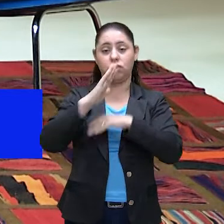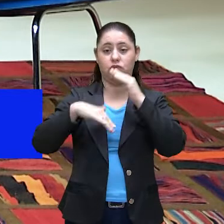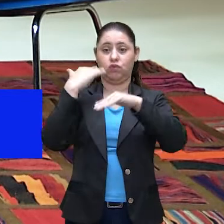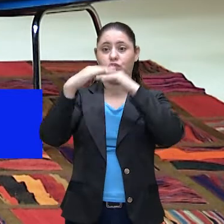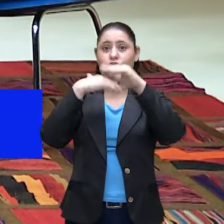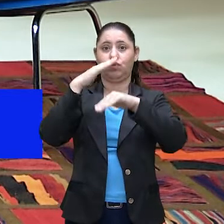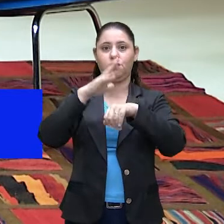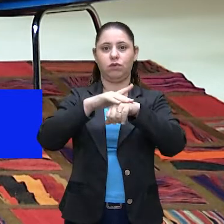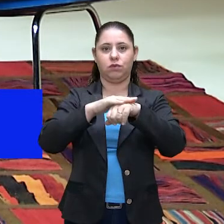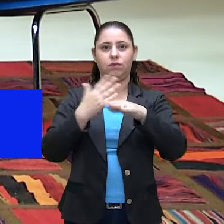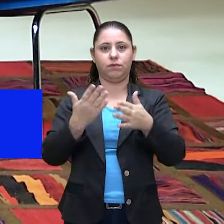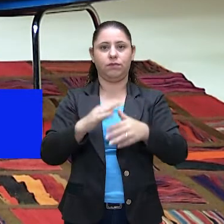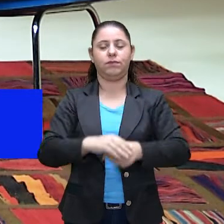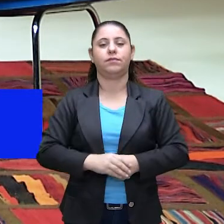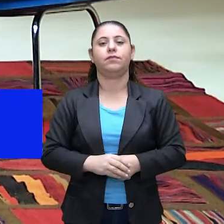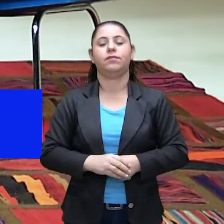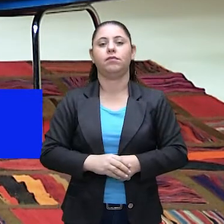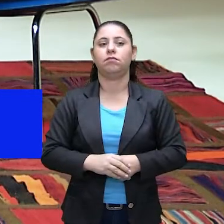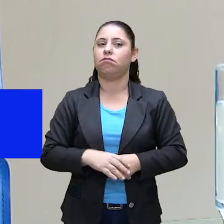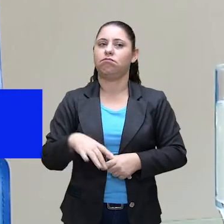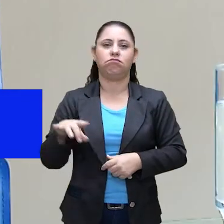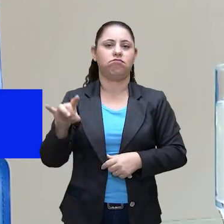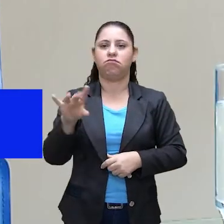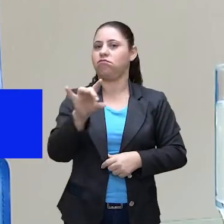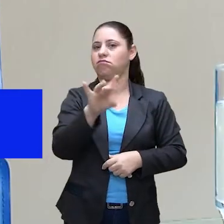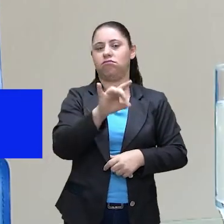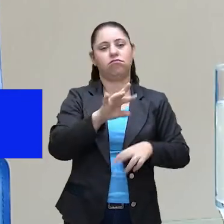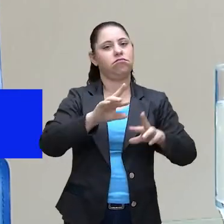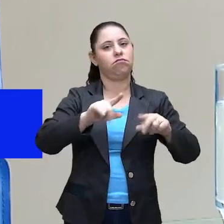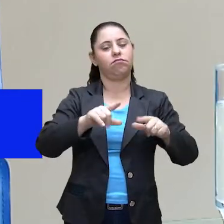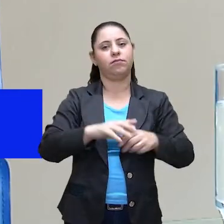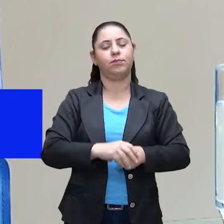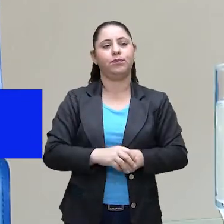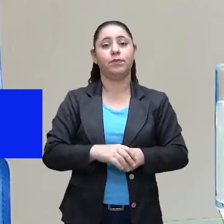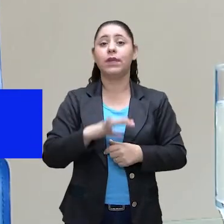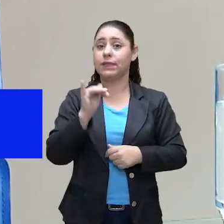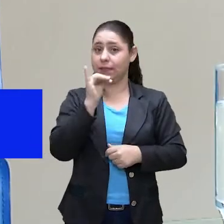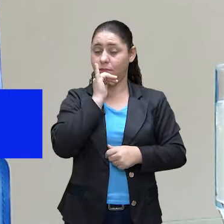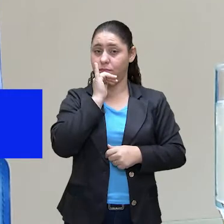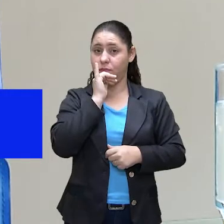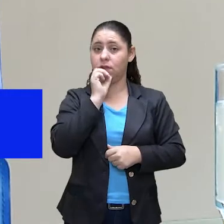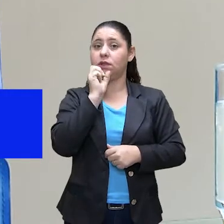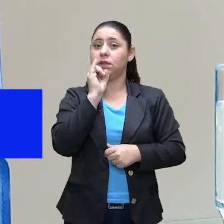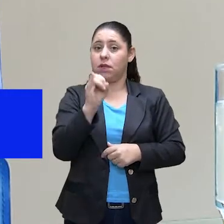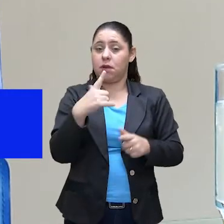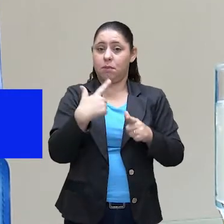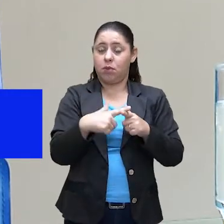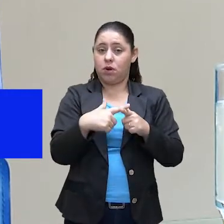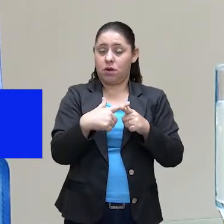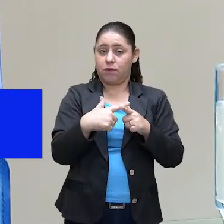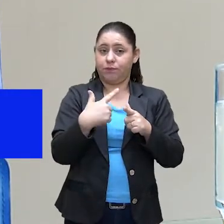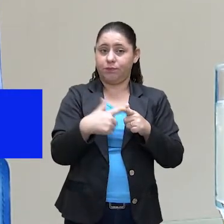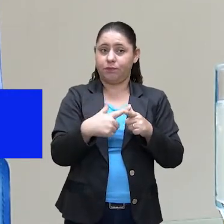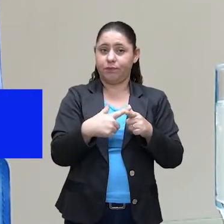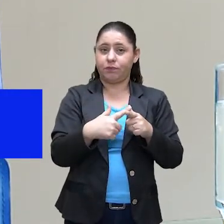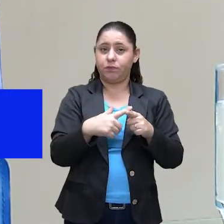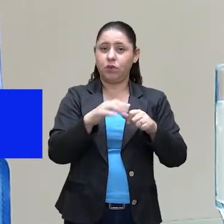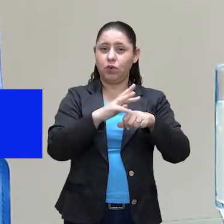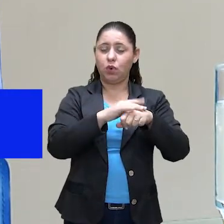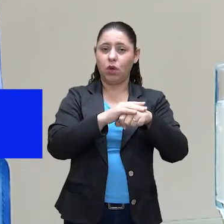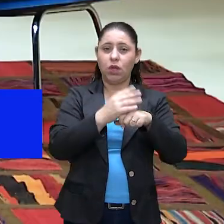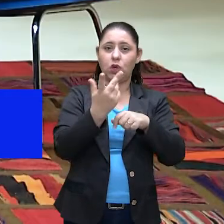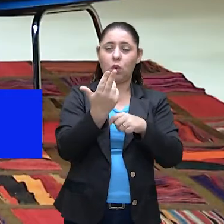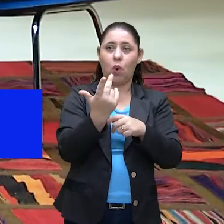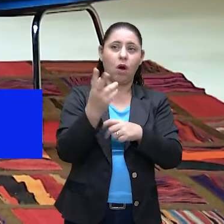essa evolução da doença? Na realidade, cada caso é um caso. Por exemplo, se esse caso for em função de uma doença